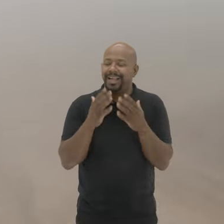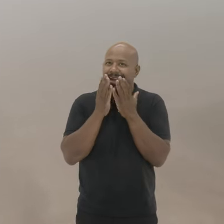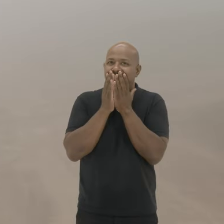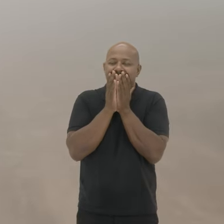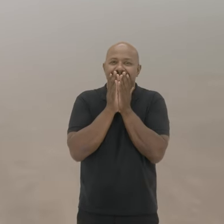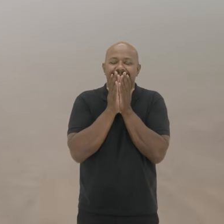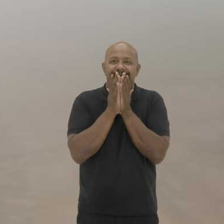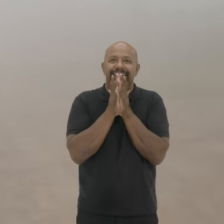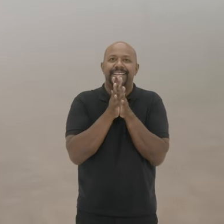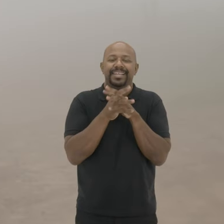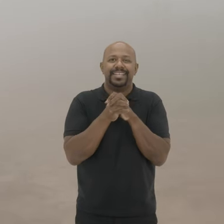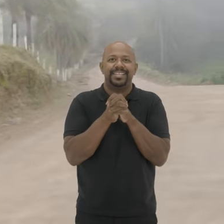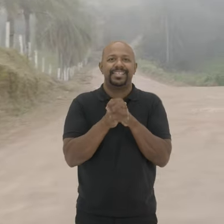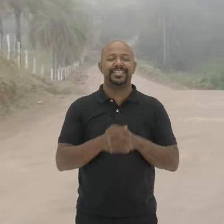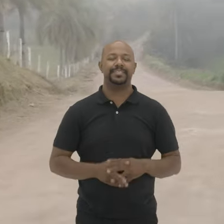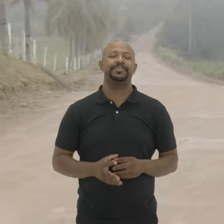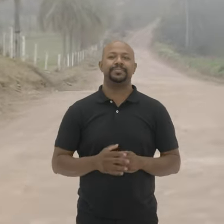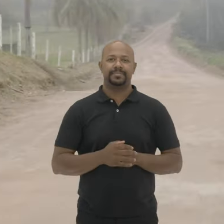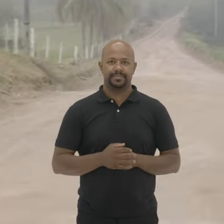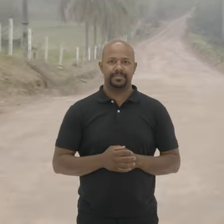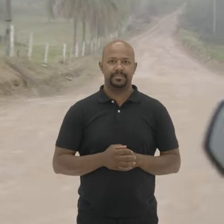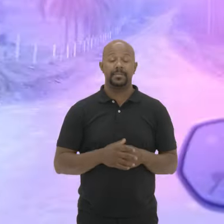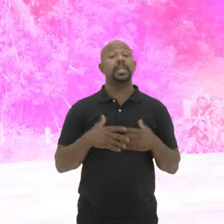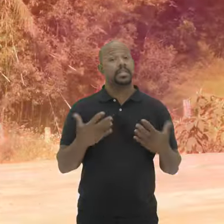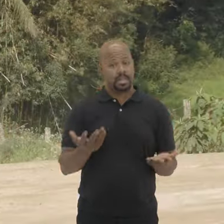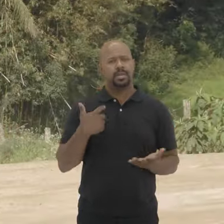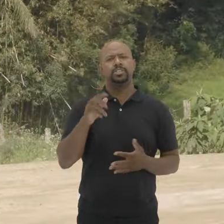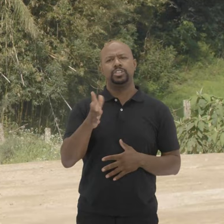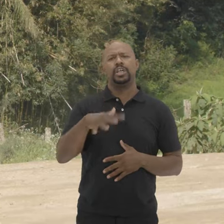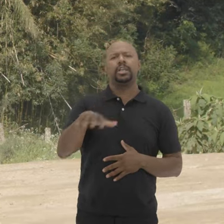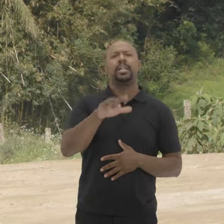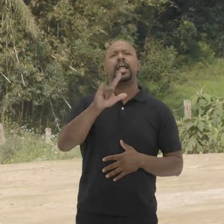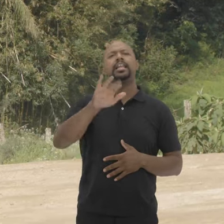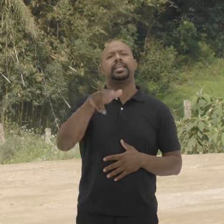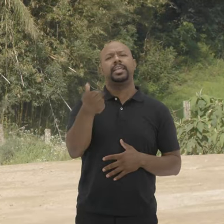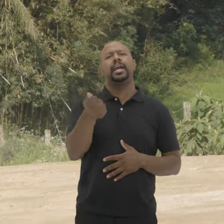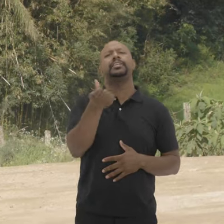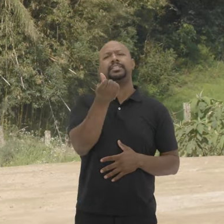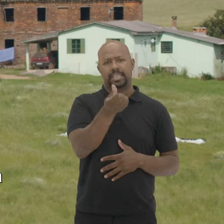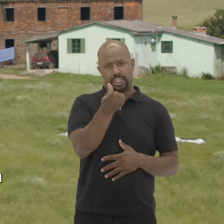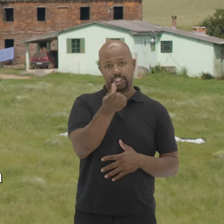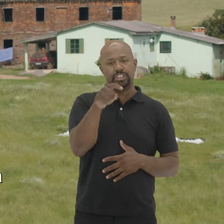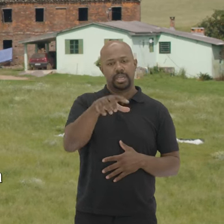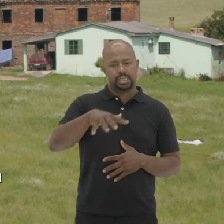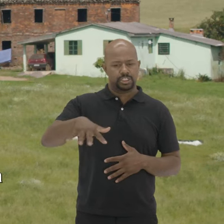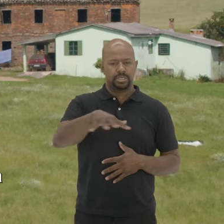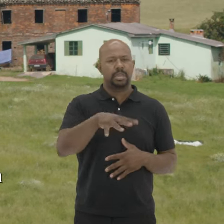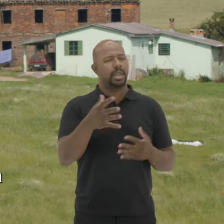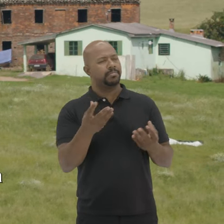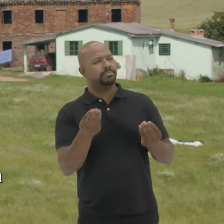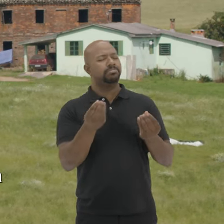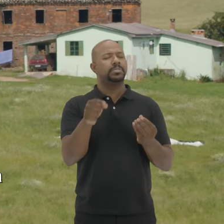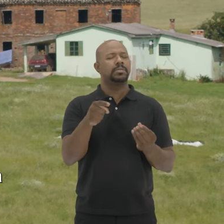araucárias próximas. Estrada de chão com muita neblina. Dia sem neblina. Então a gente já tá na linha 6, né? Nessa região que é